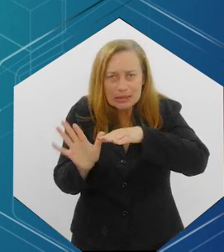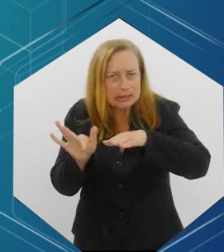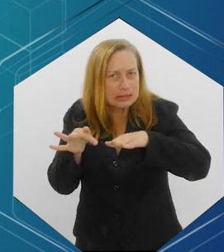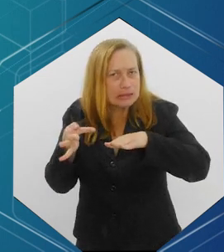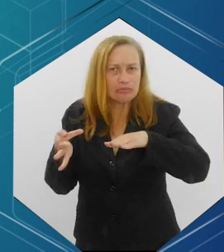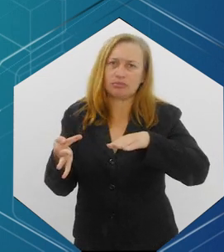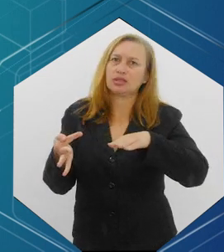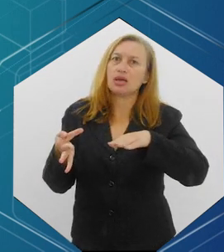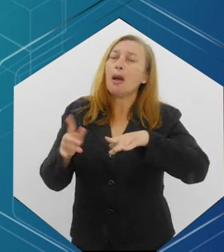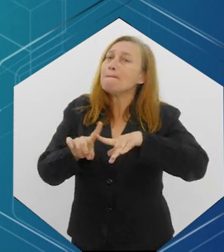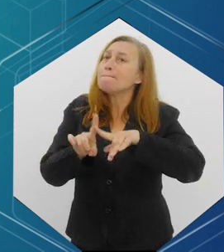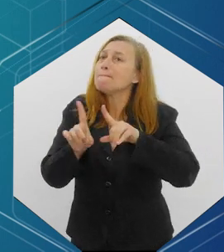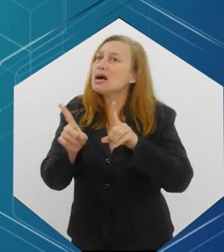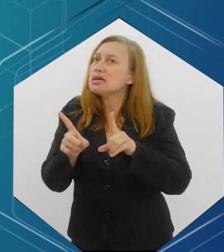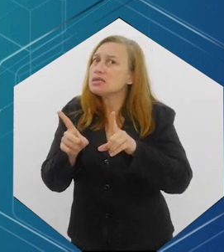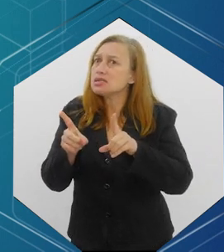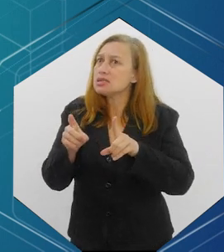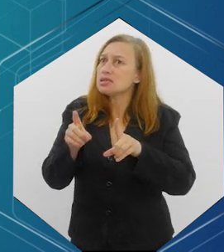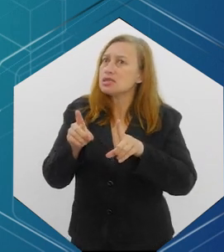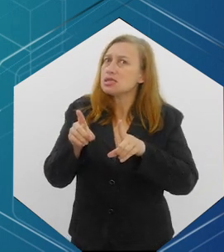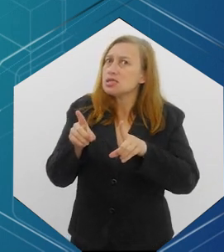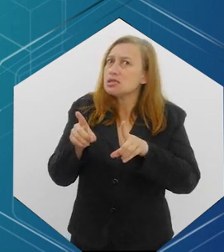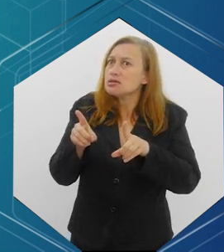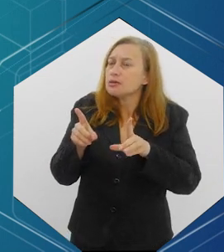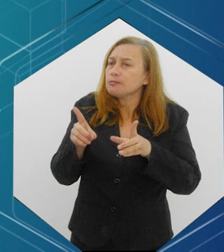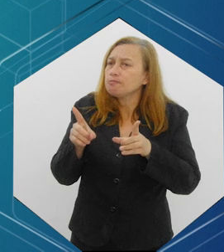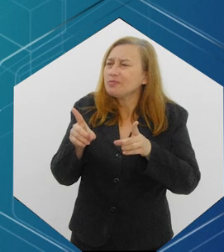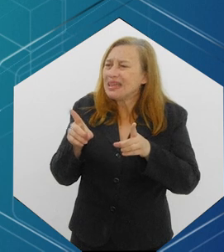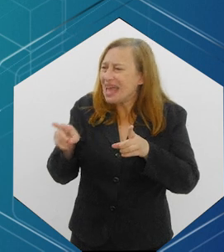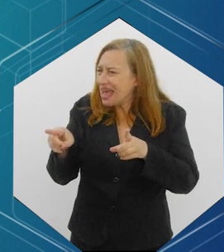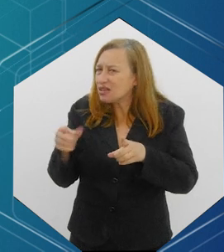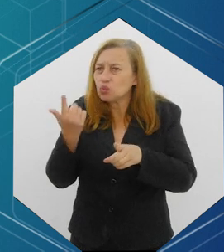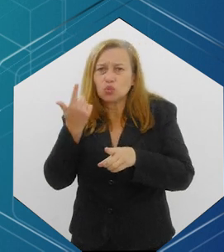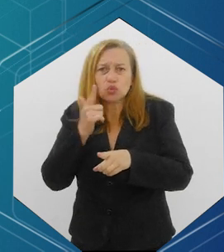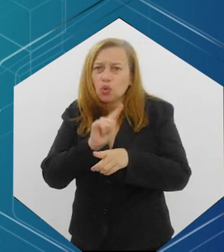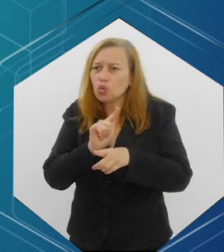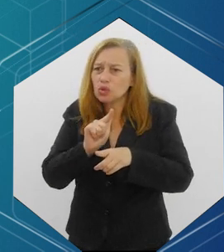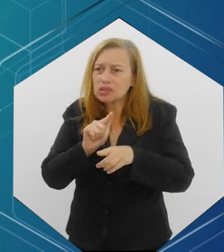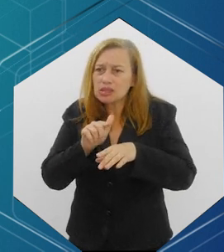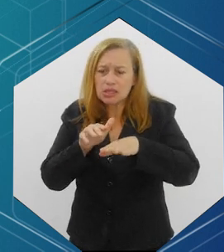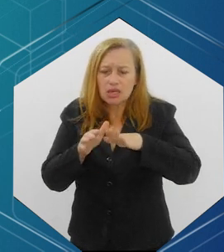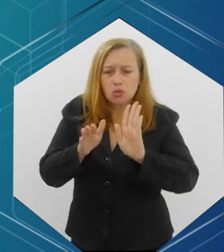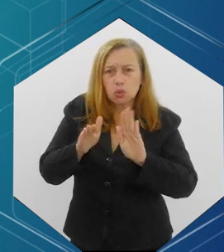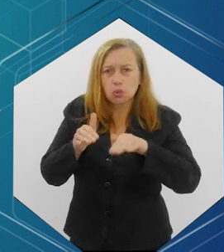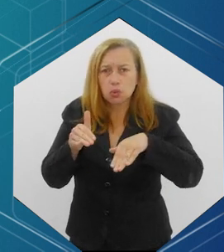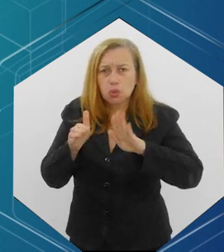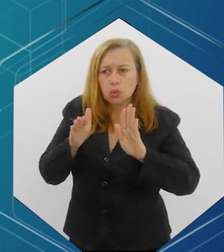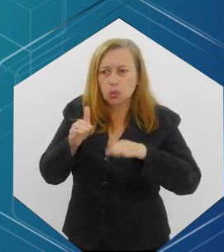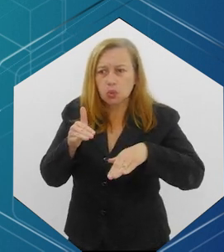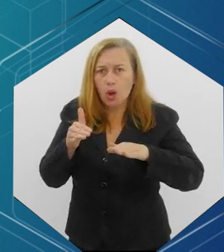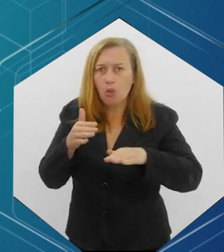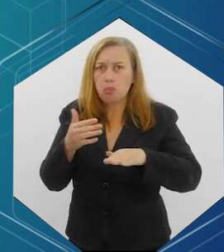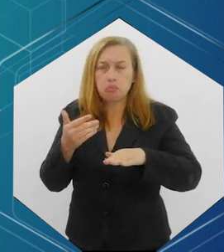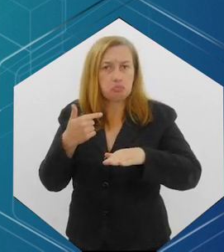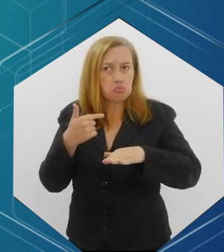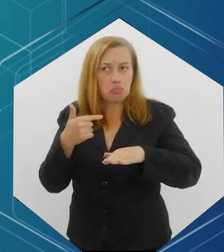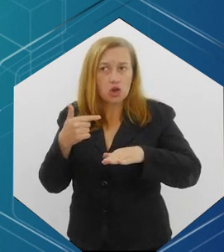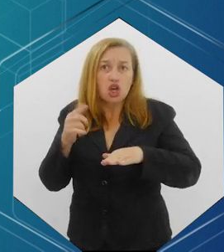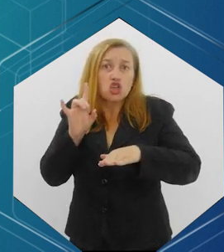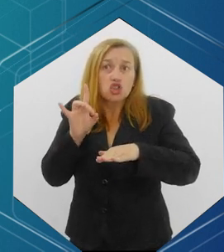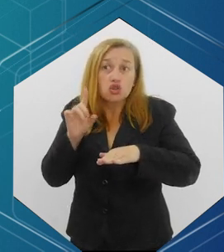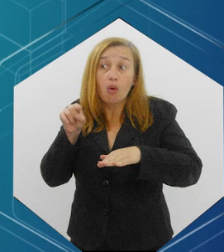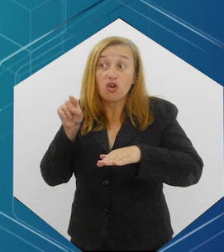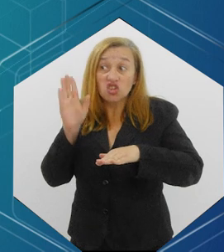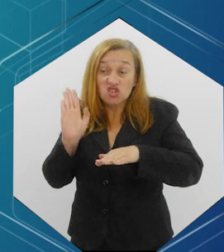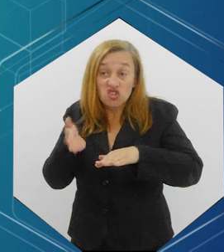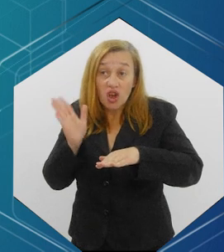cirurgia simples, mas se ela não conseguir mobilizar o mais precocemente possível, por si